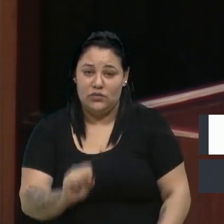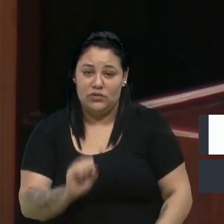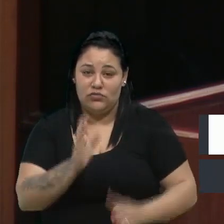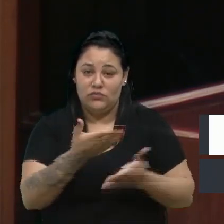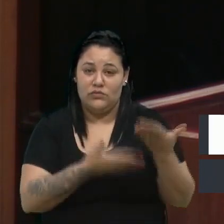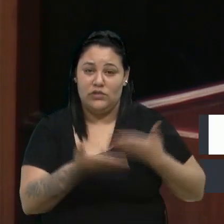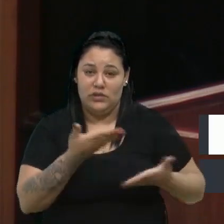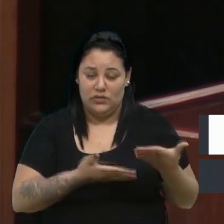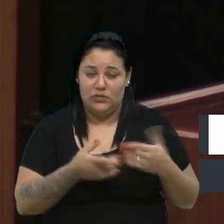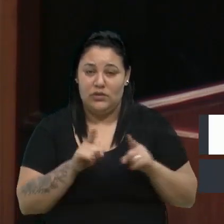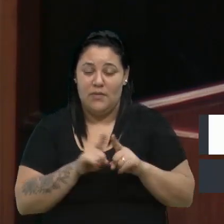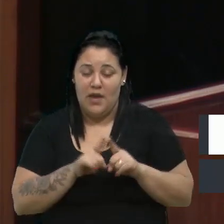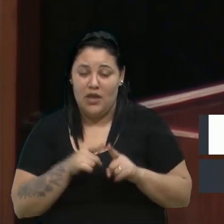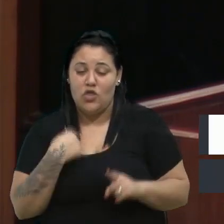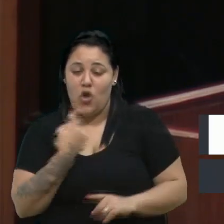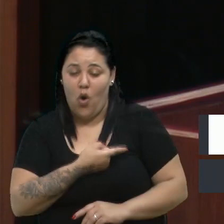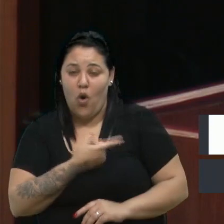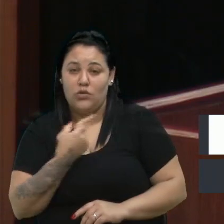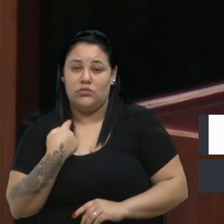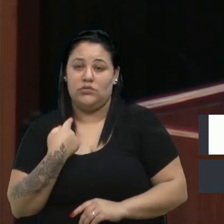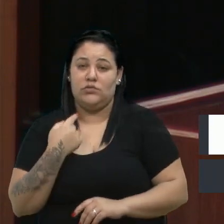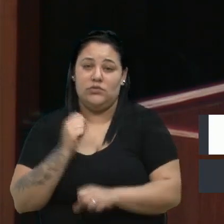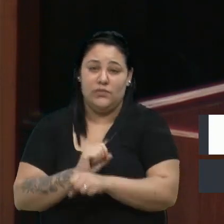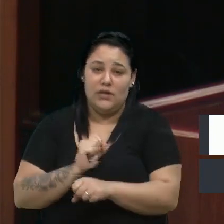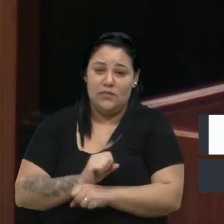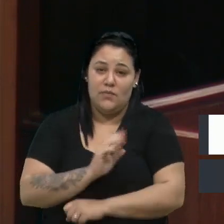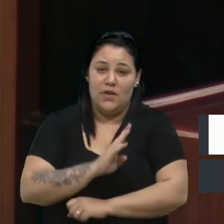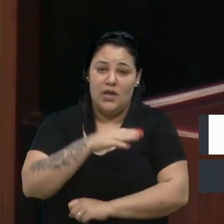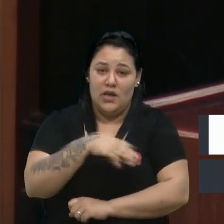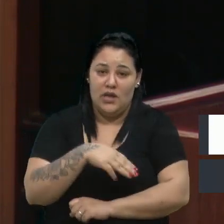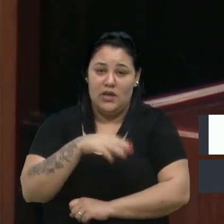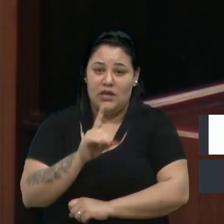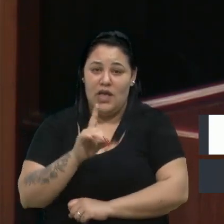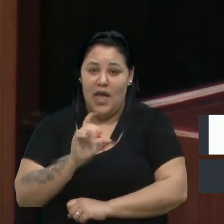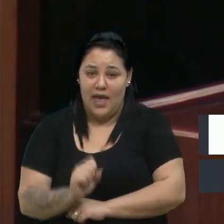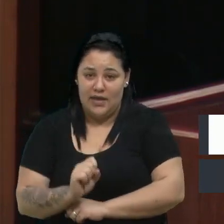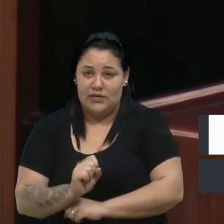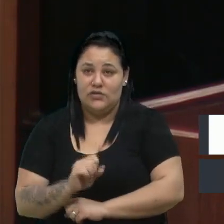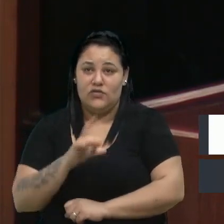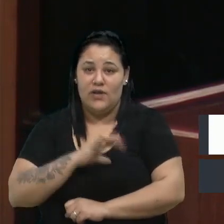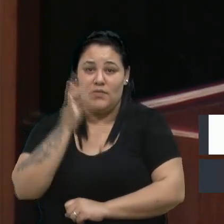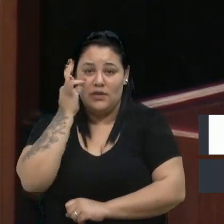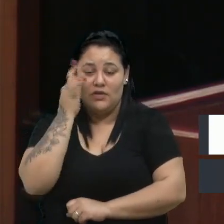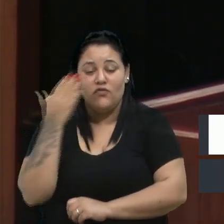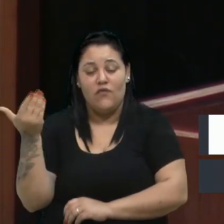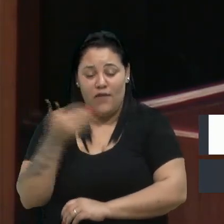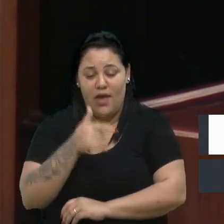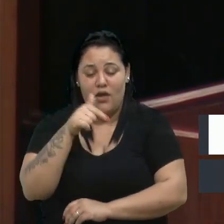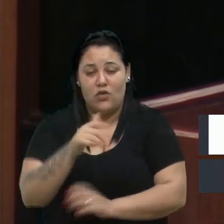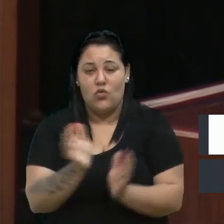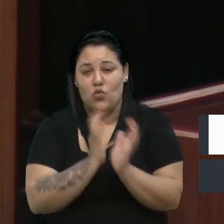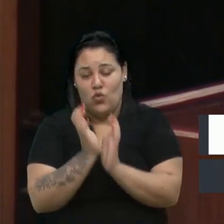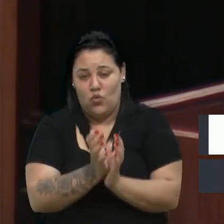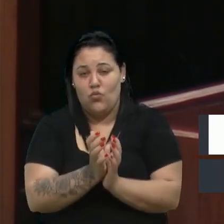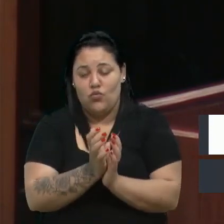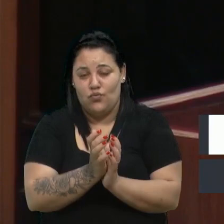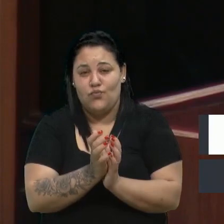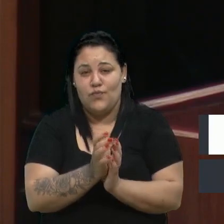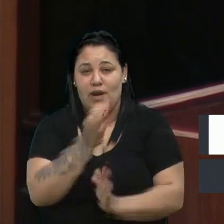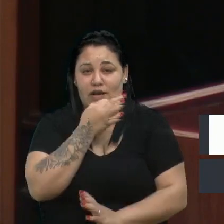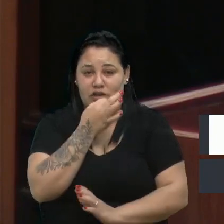gente esperou que o BNDES pudesse estar presente, vieram com uma comitiva bem grande para Caxias do Sul,